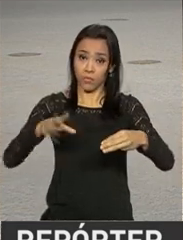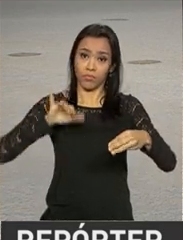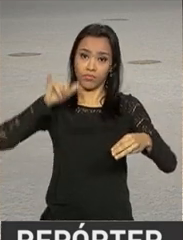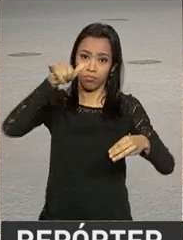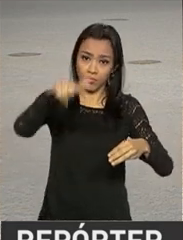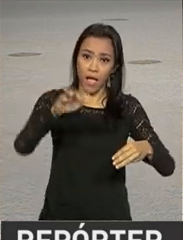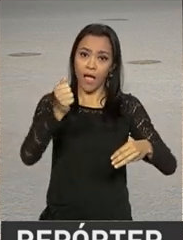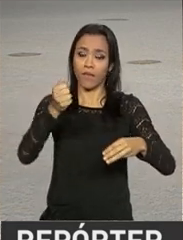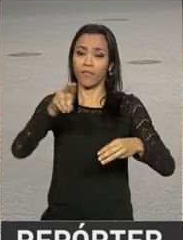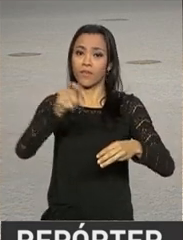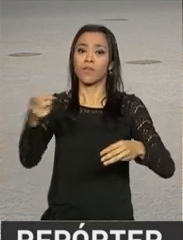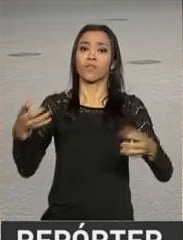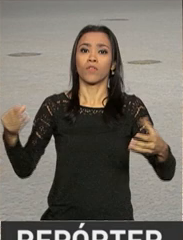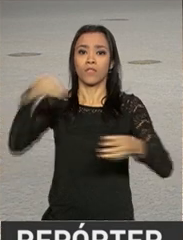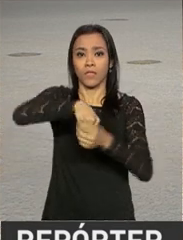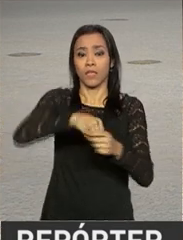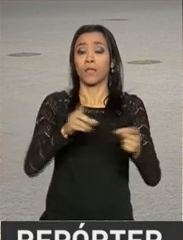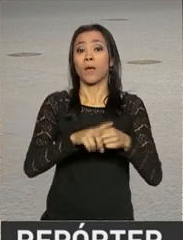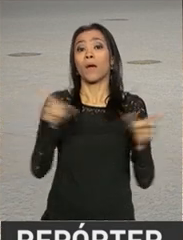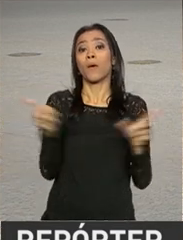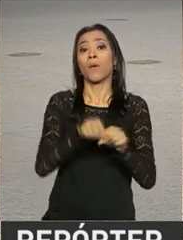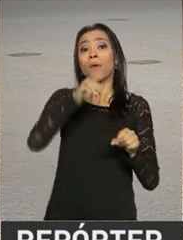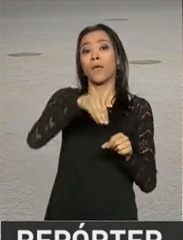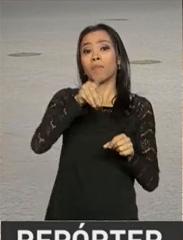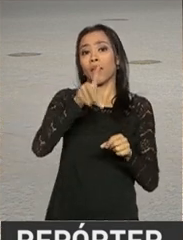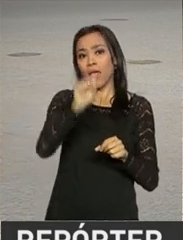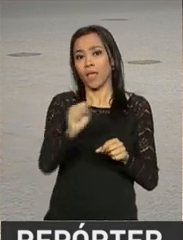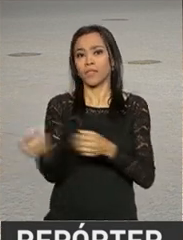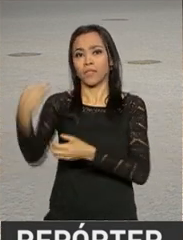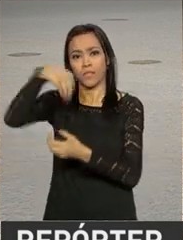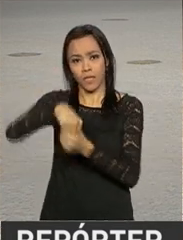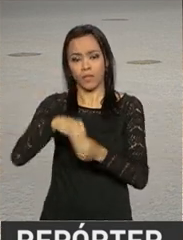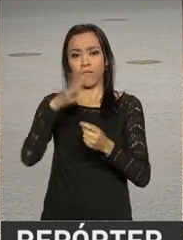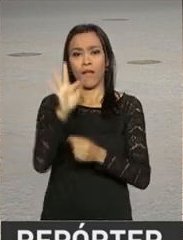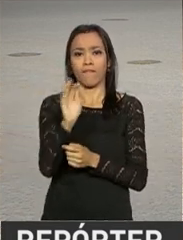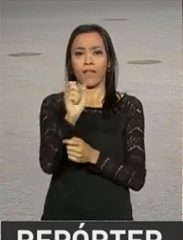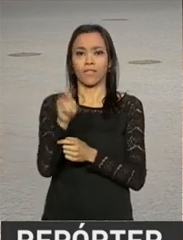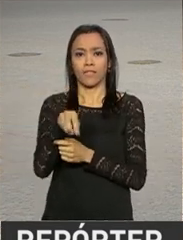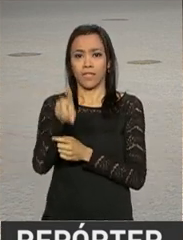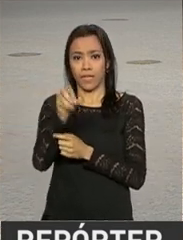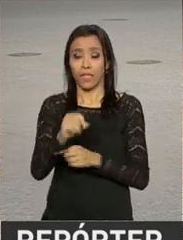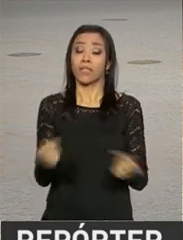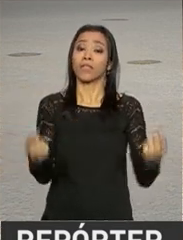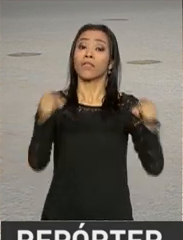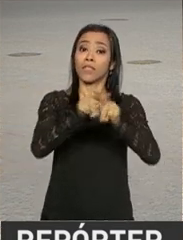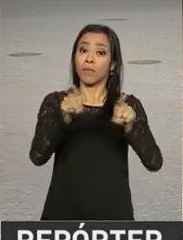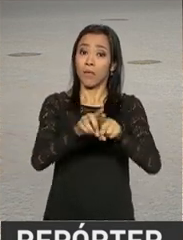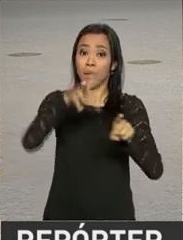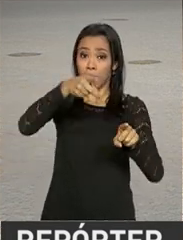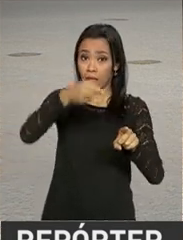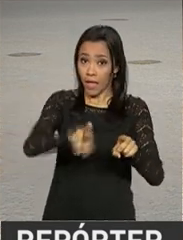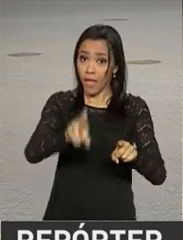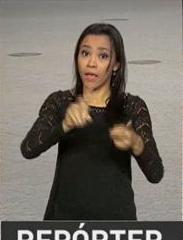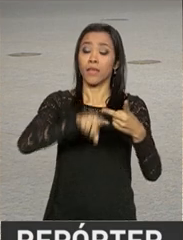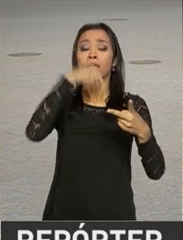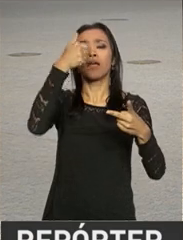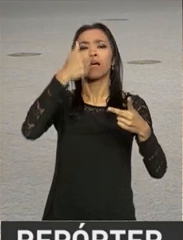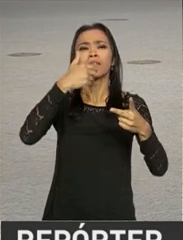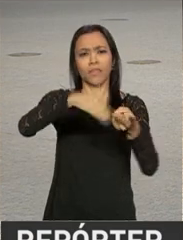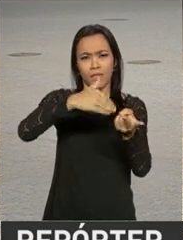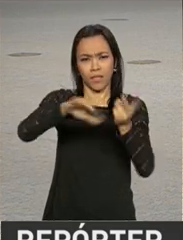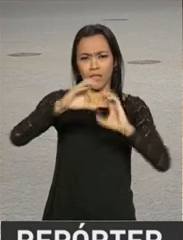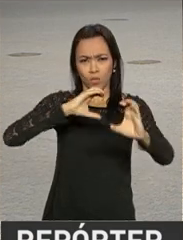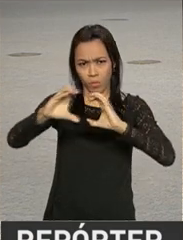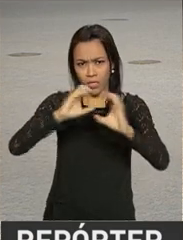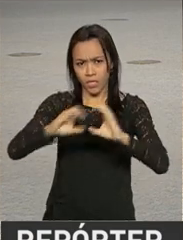Transportes. A Previdência Social passou a integrar o Ministério da Fazenda e o Gabinete Pessoal da Presidência da República e a Secretaria de Comunicação